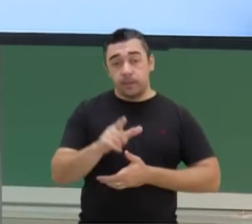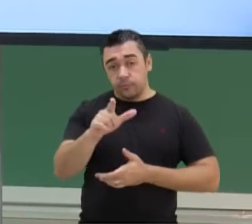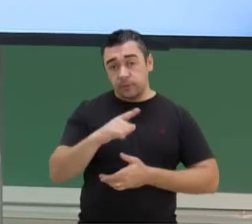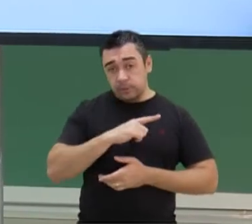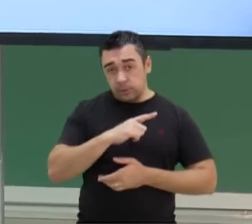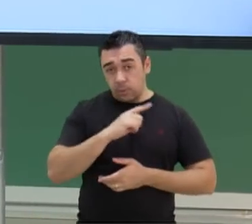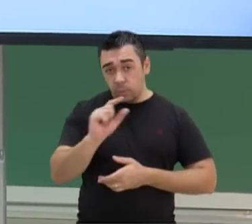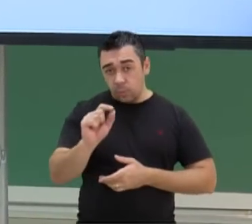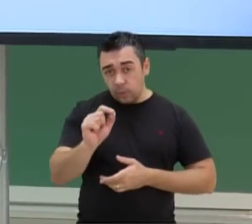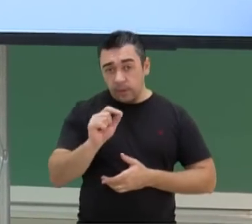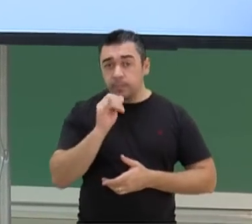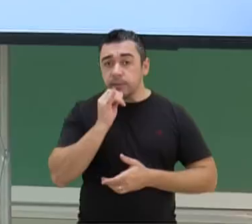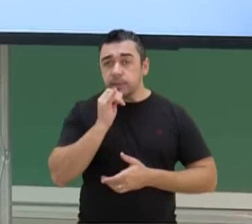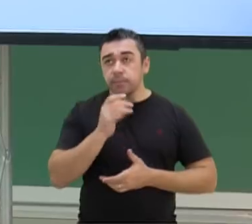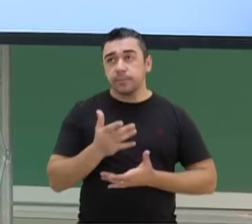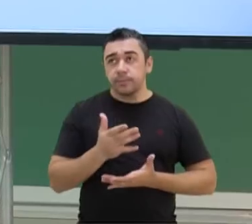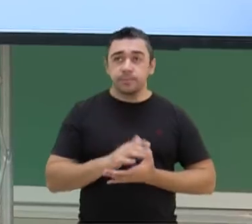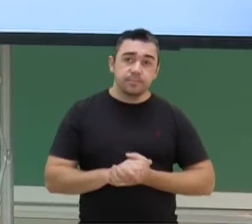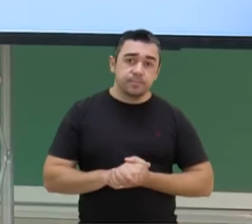tem uma